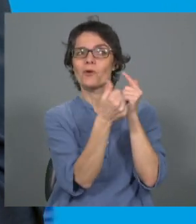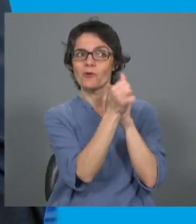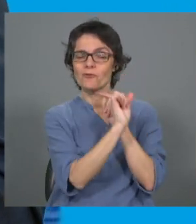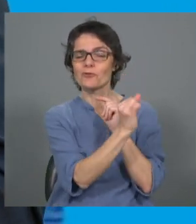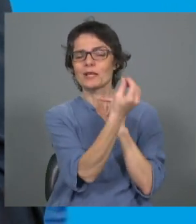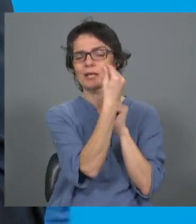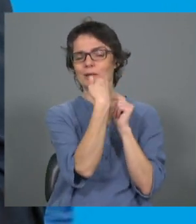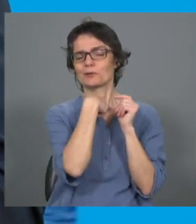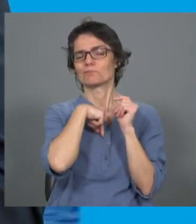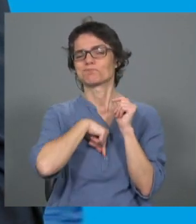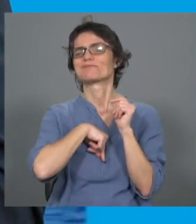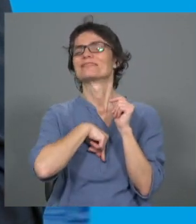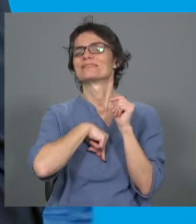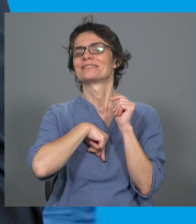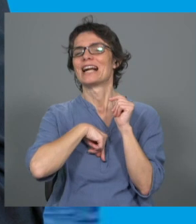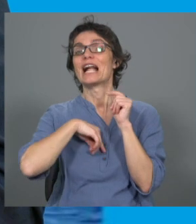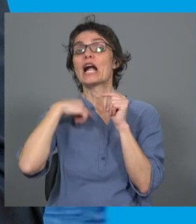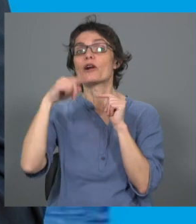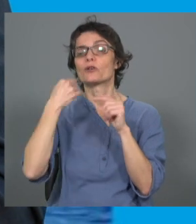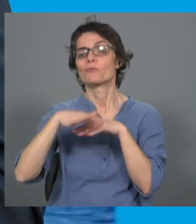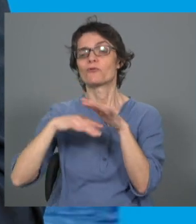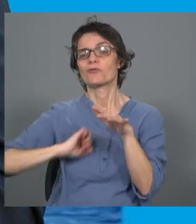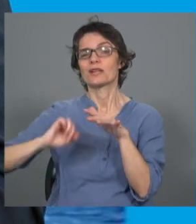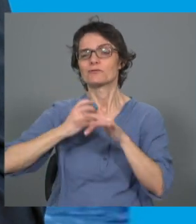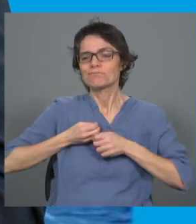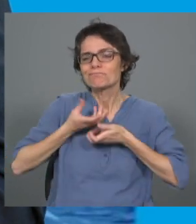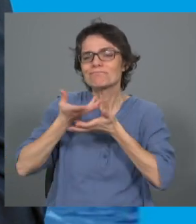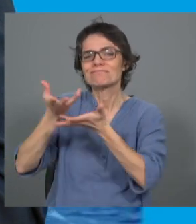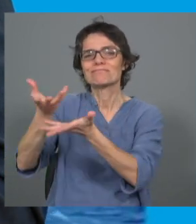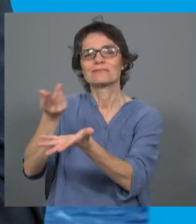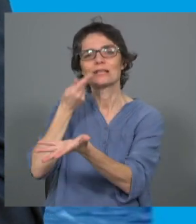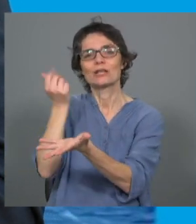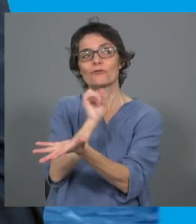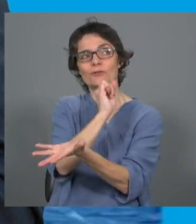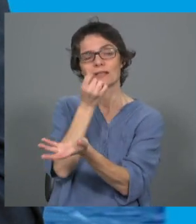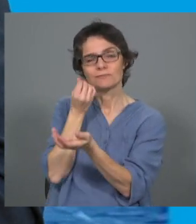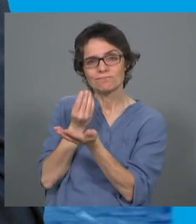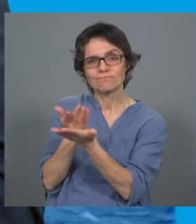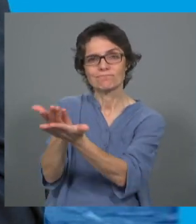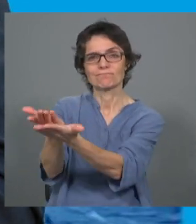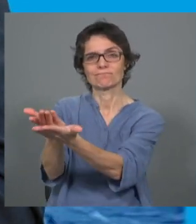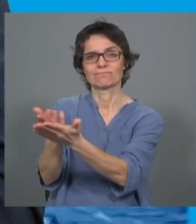Cristo. Por isso as nossas ações devem mostrar isso mesmo, esta vida de Jesus Cristo.